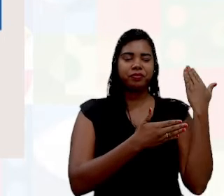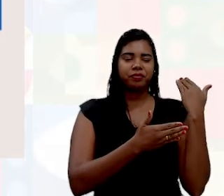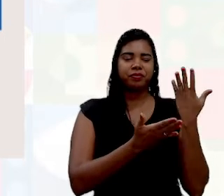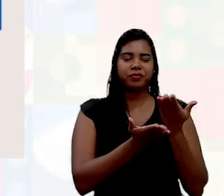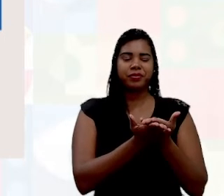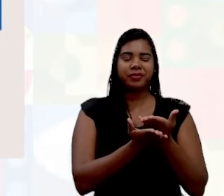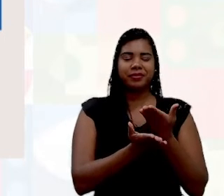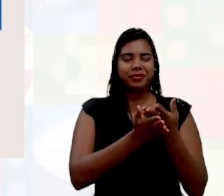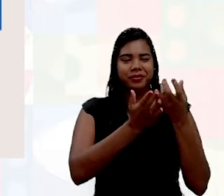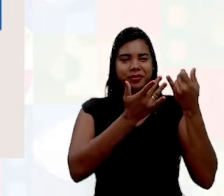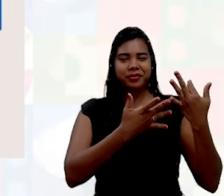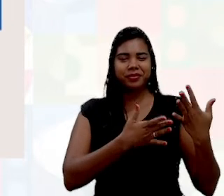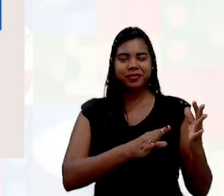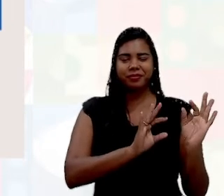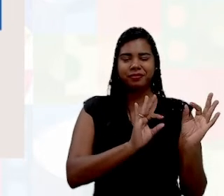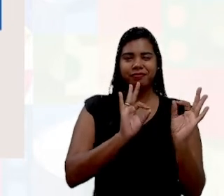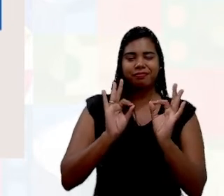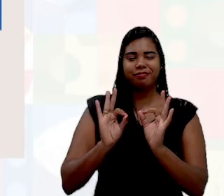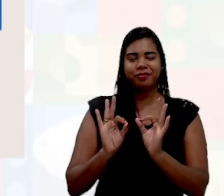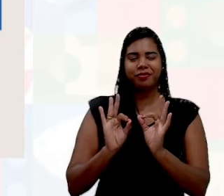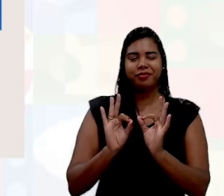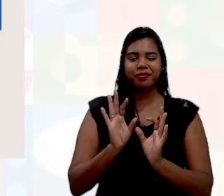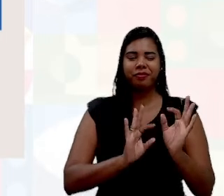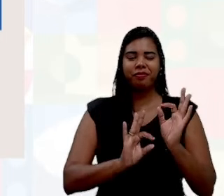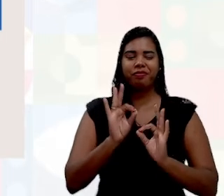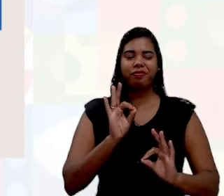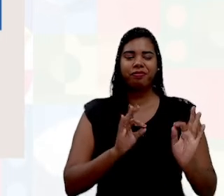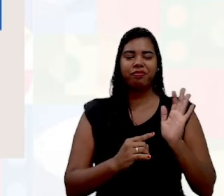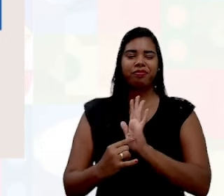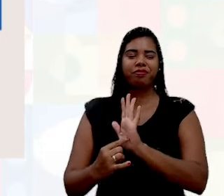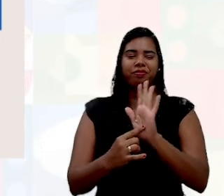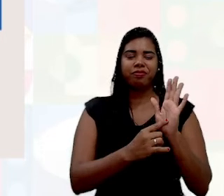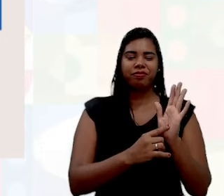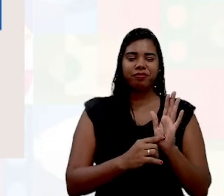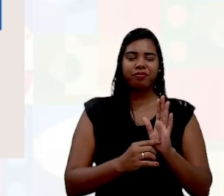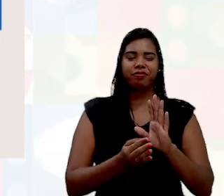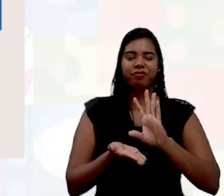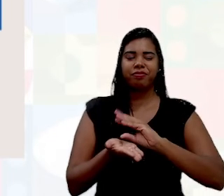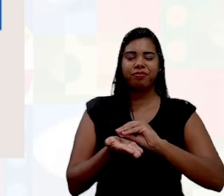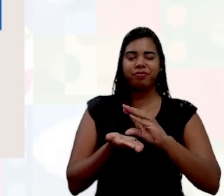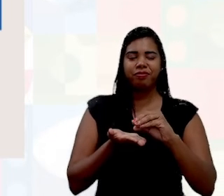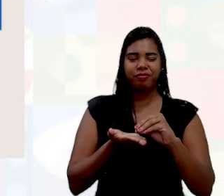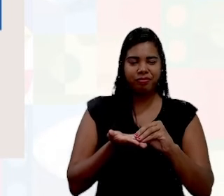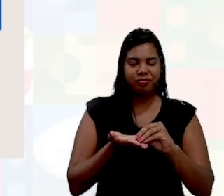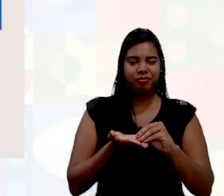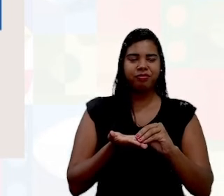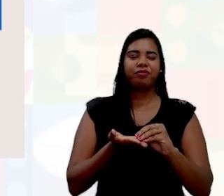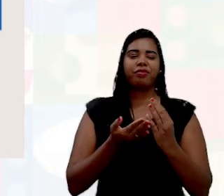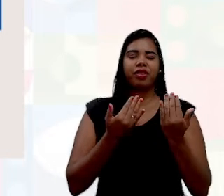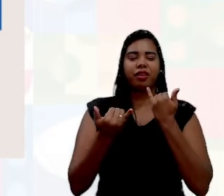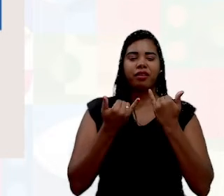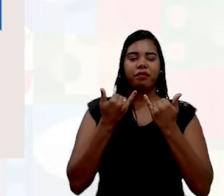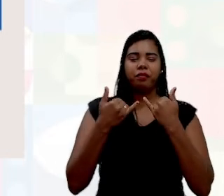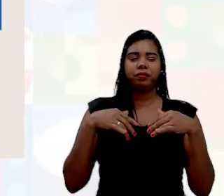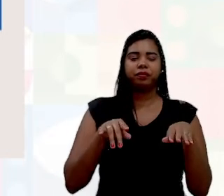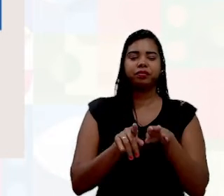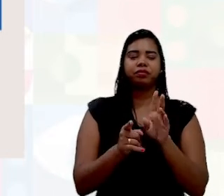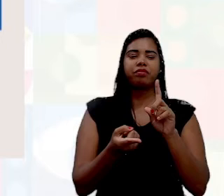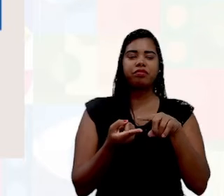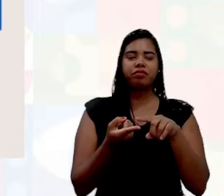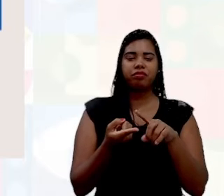gente preparou todo o esquema de modelagem de dados através do Models, que é justamente